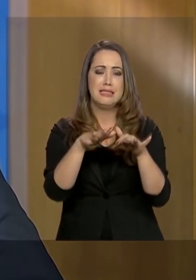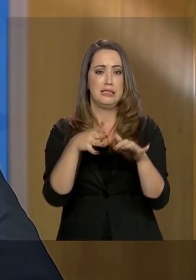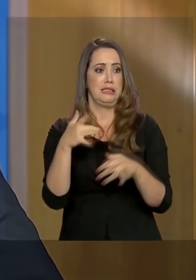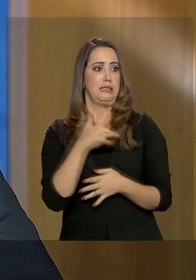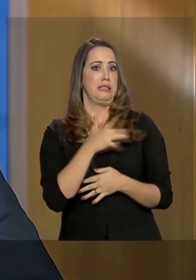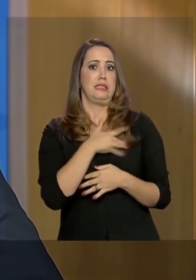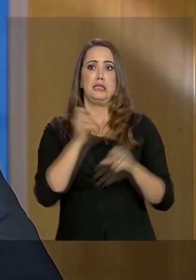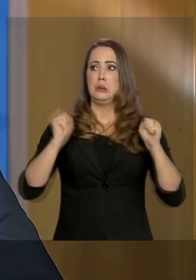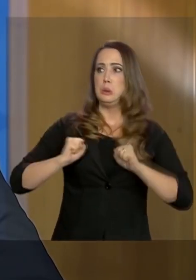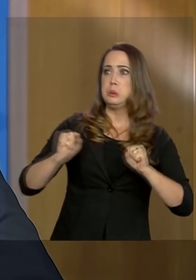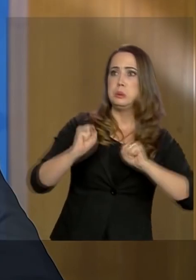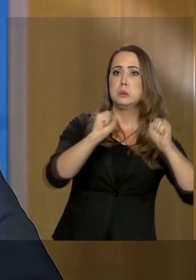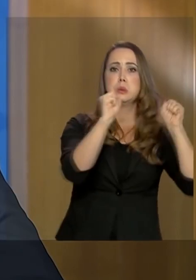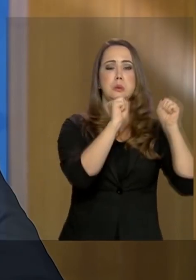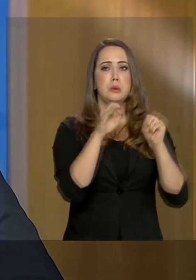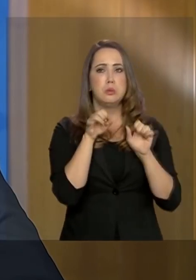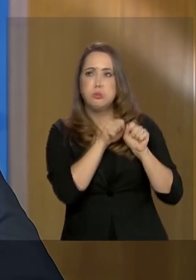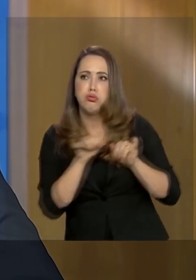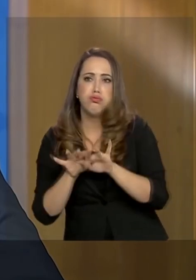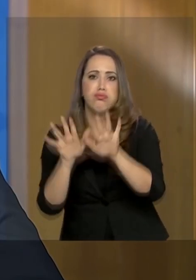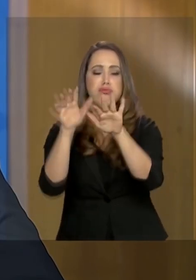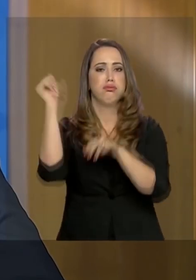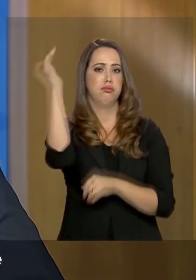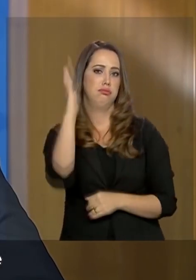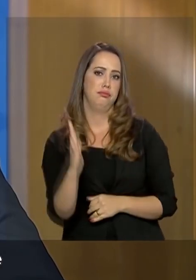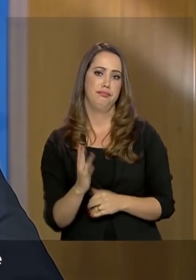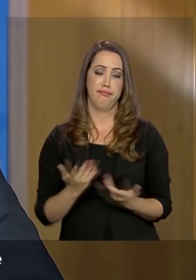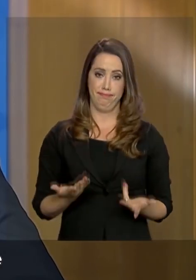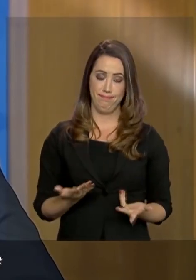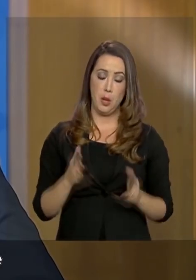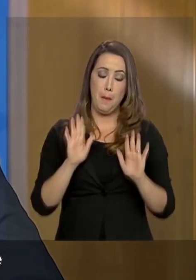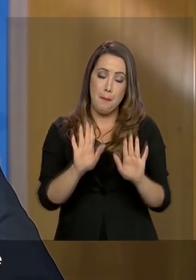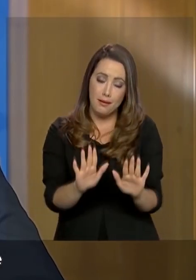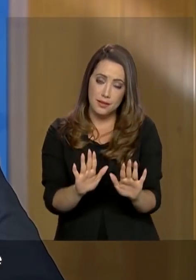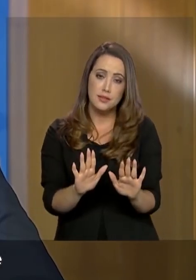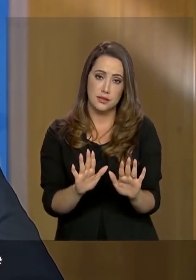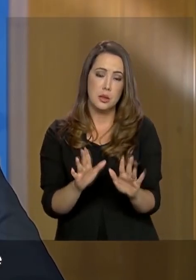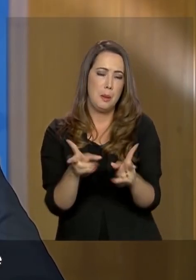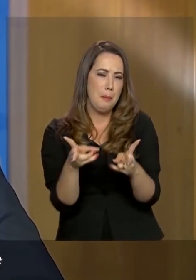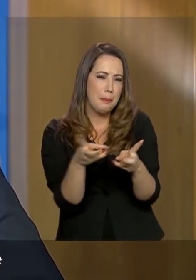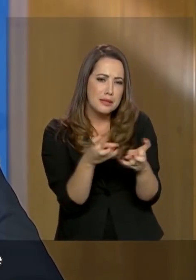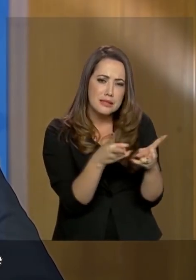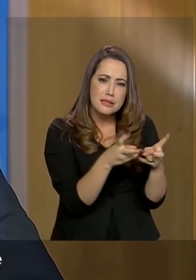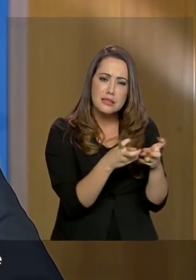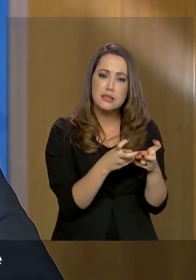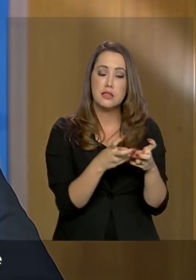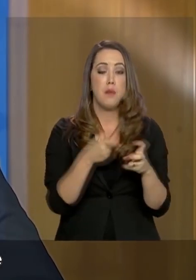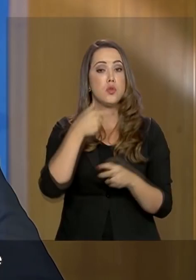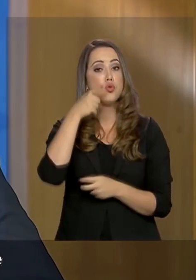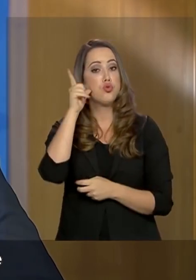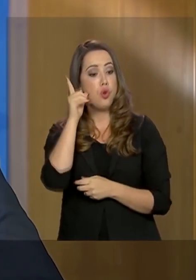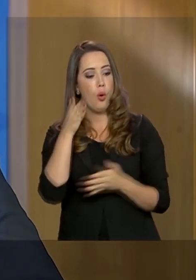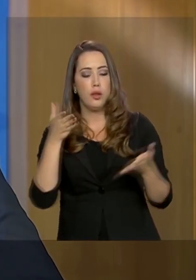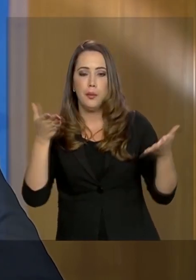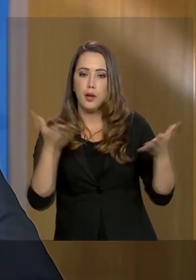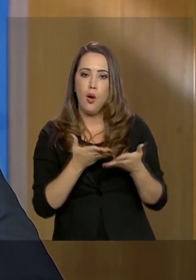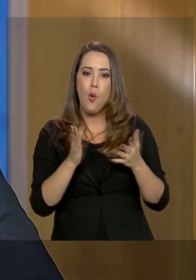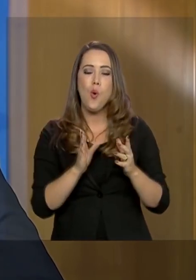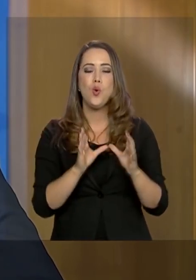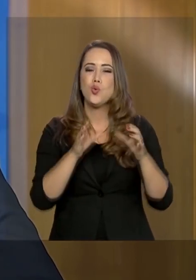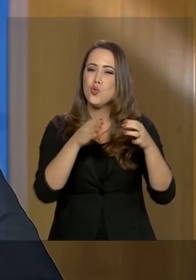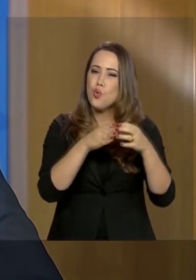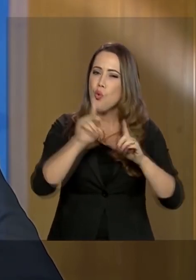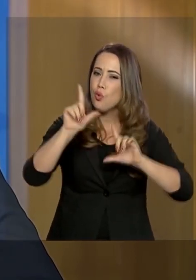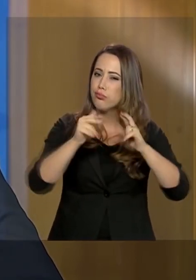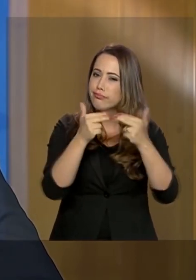a mando de prefeitos e governadores. E por que esses prefeitos e governadores tão fazendo isso? Tão ganhando muito dinheiro. O governo federal mandou uma grande verba